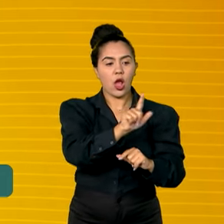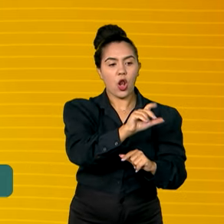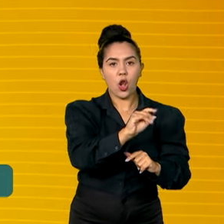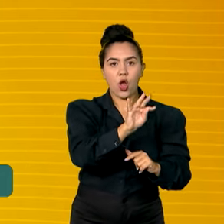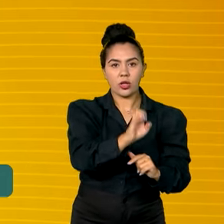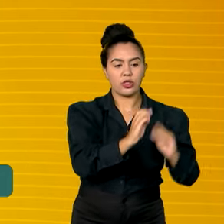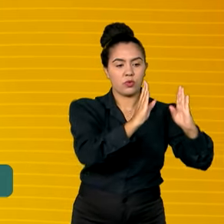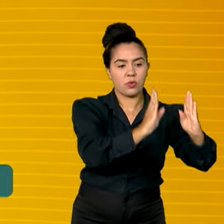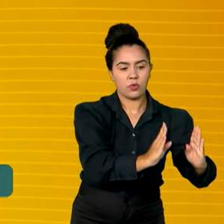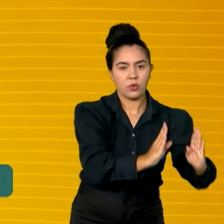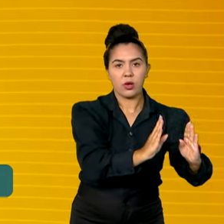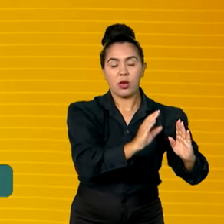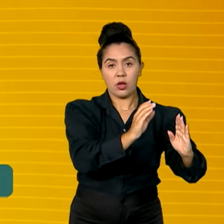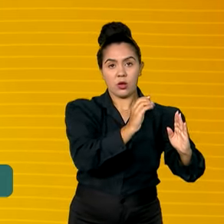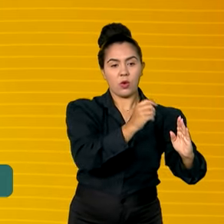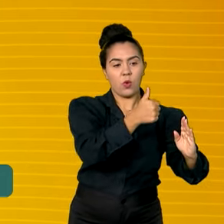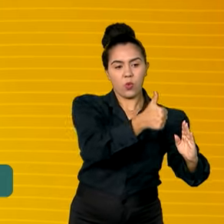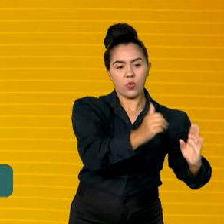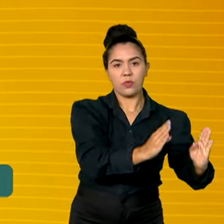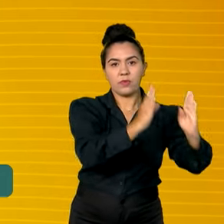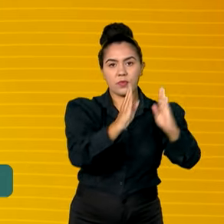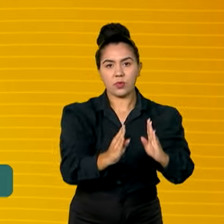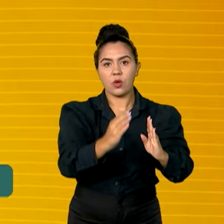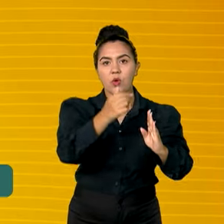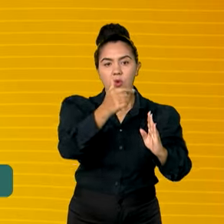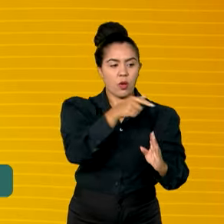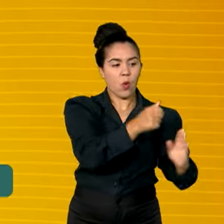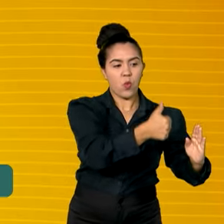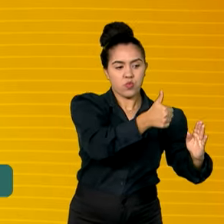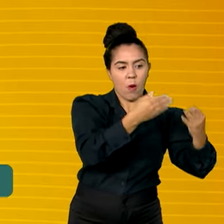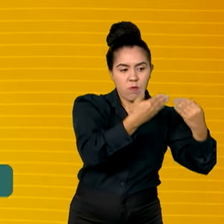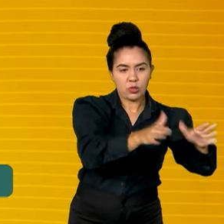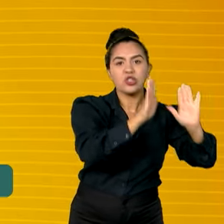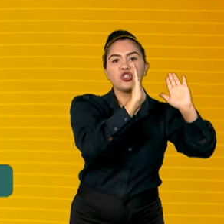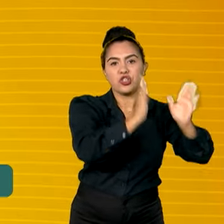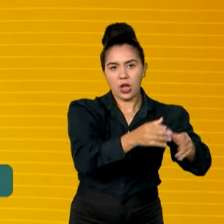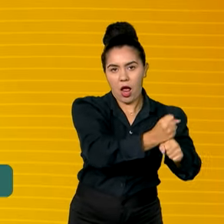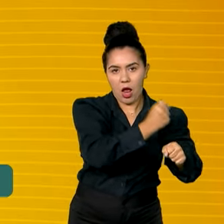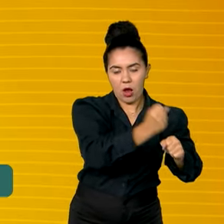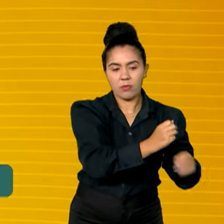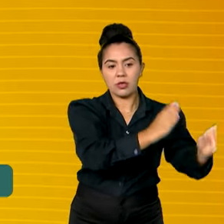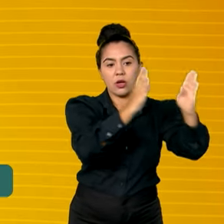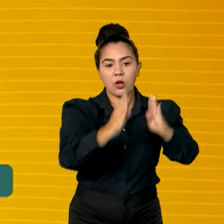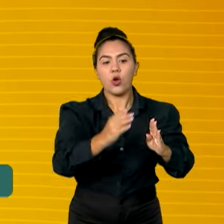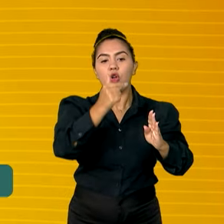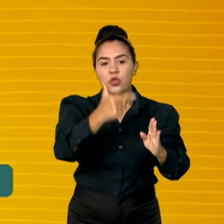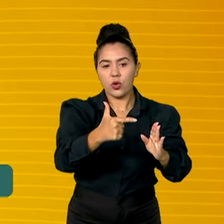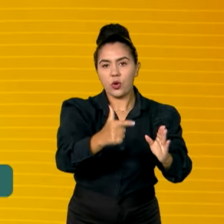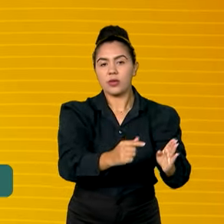2, 3 e 4 em obra, o 1, o Exército está tocando lá, e com os lotes